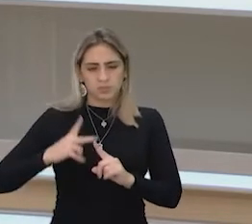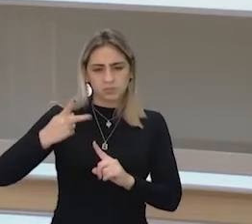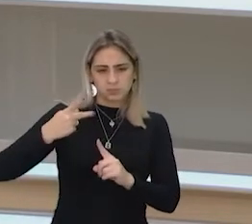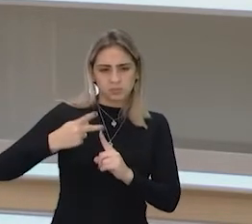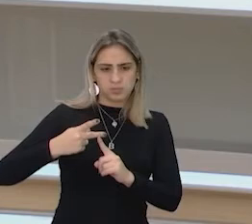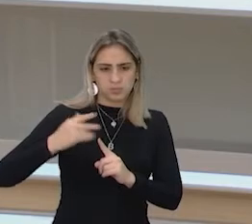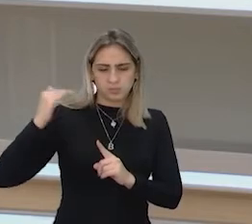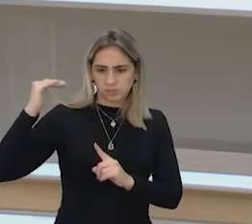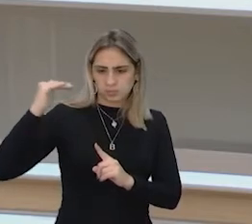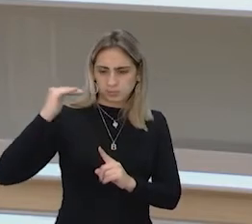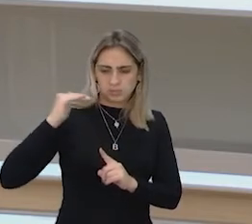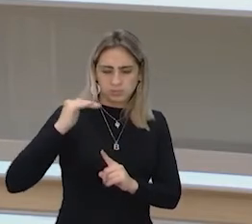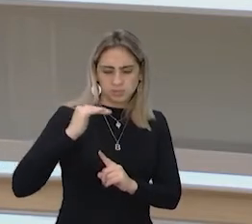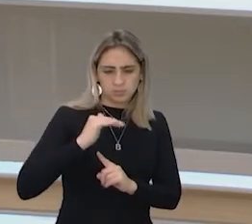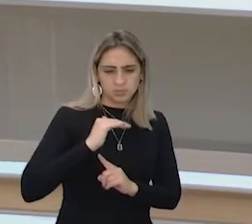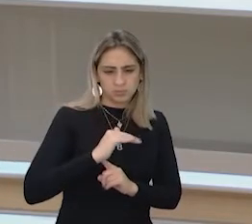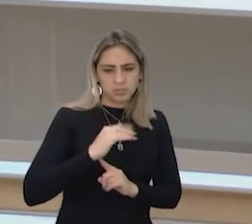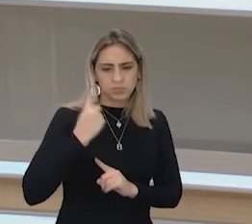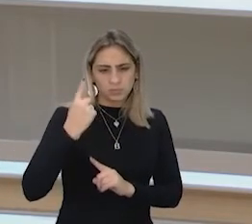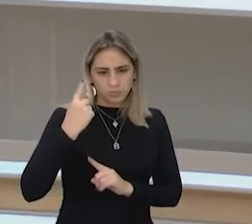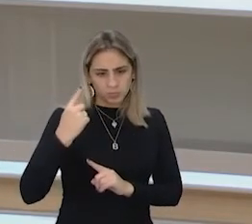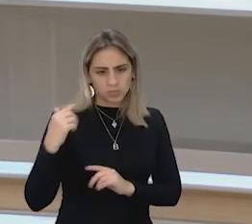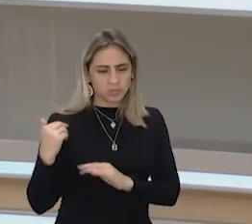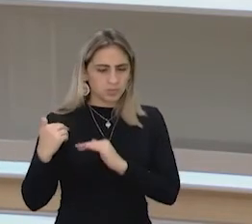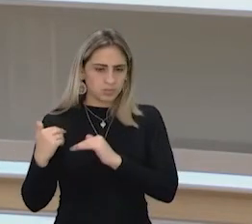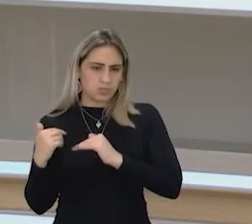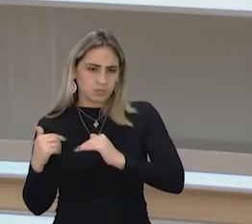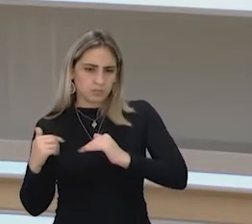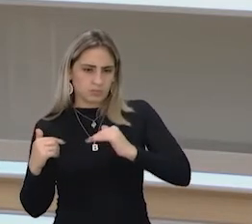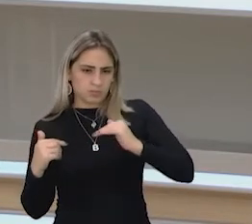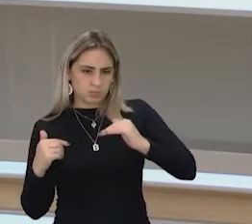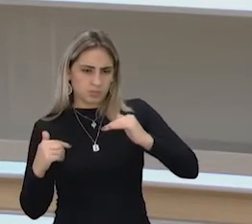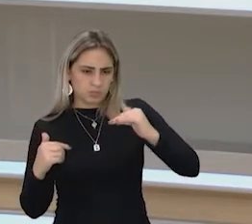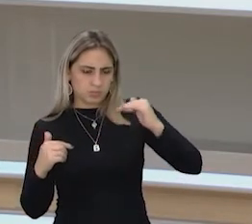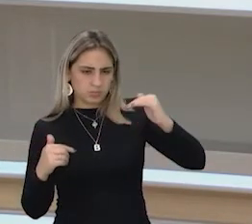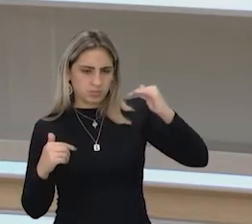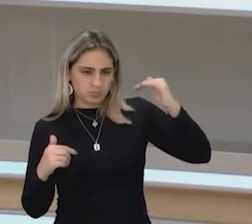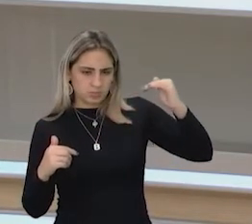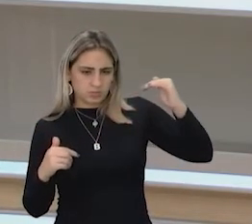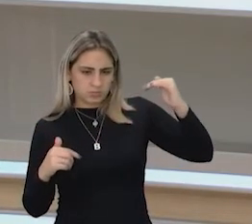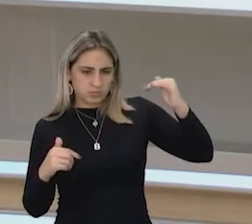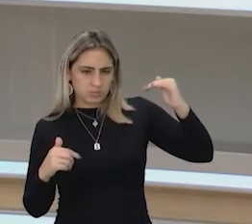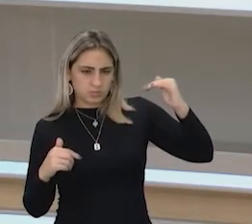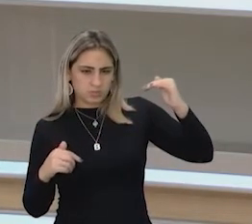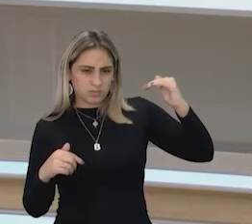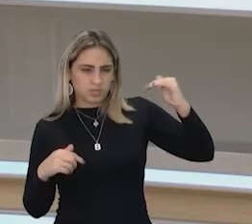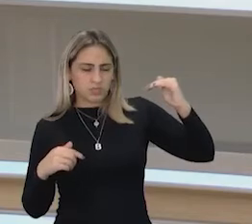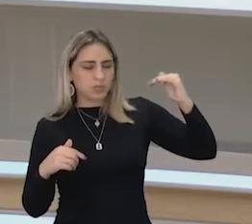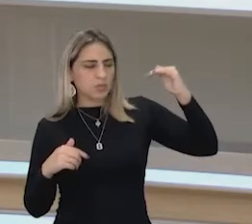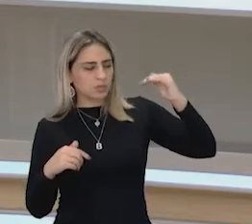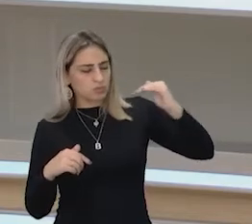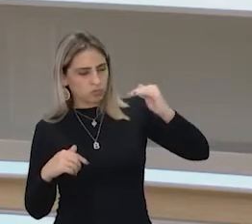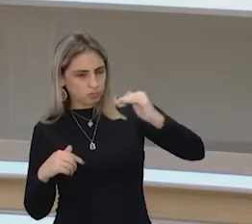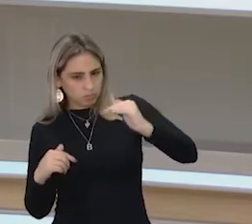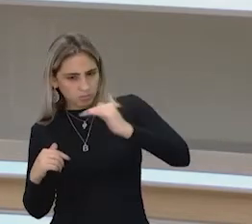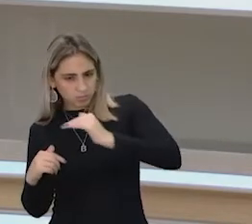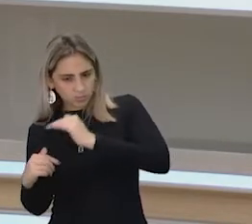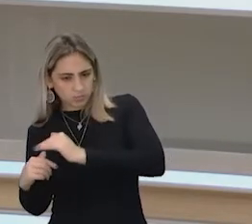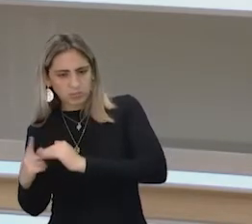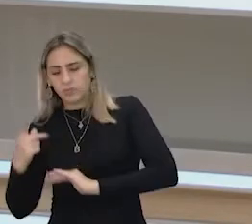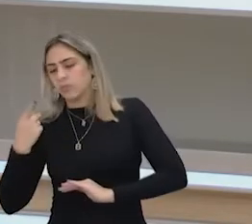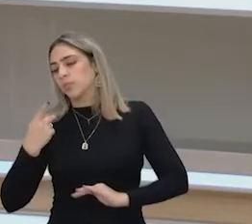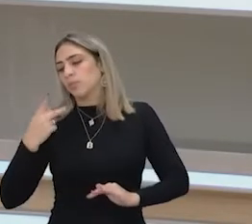tipo decrescente, porque uma está aumentando, né? Quando a altura diminui, a pressão aumenta, ou quando